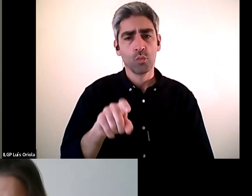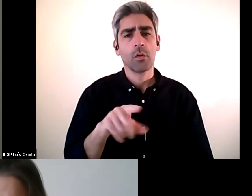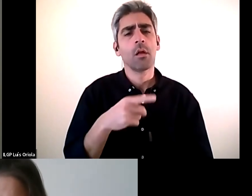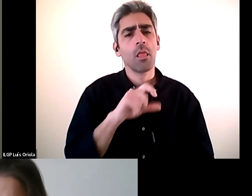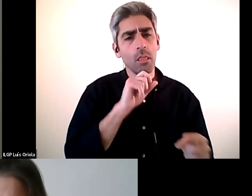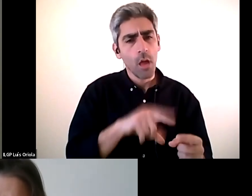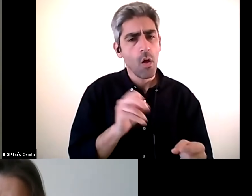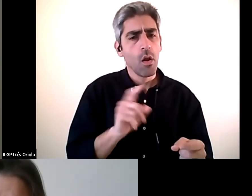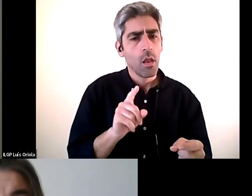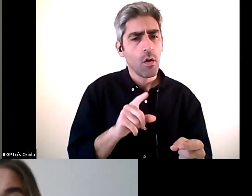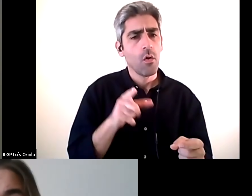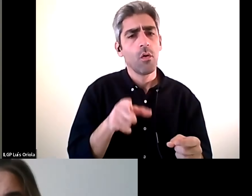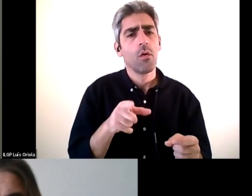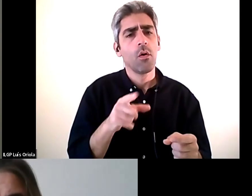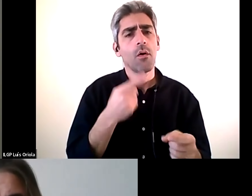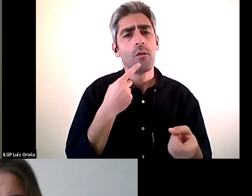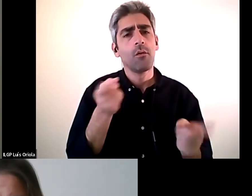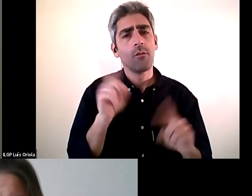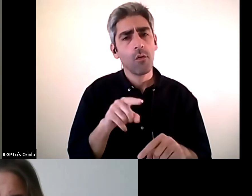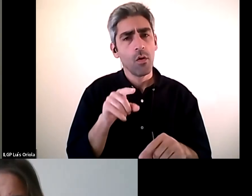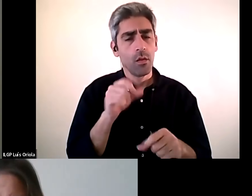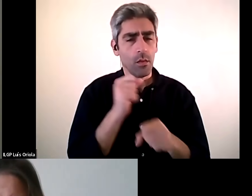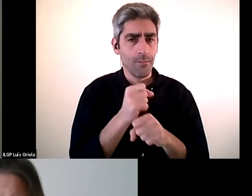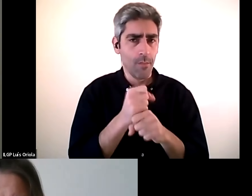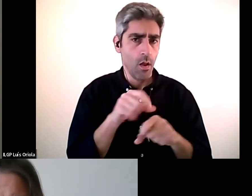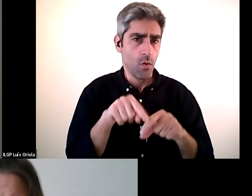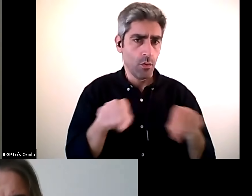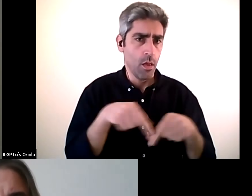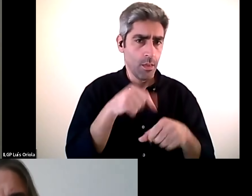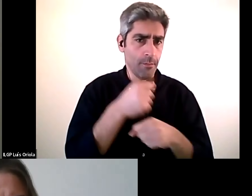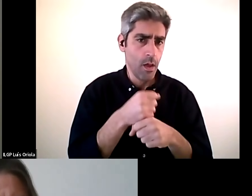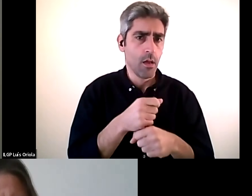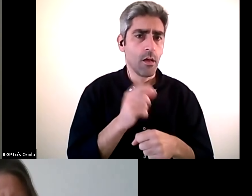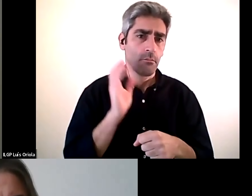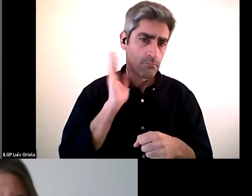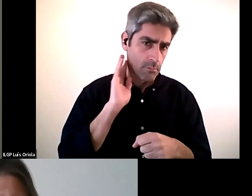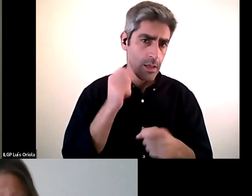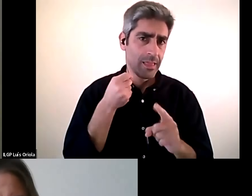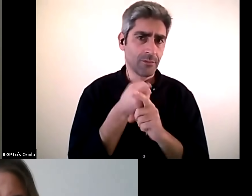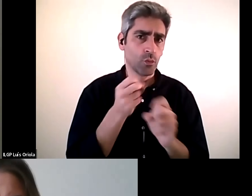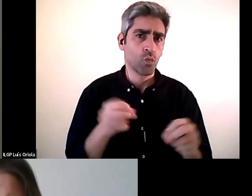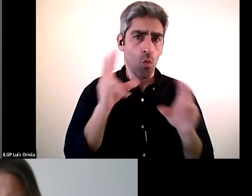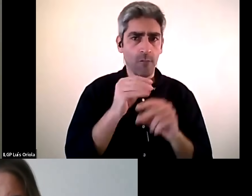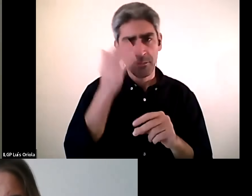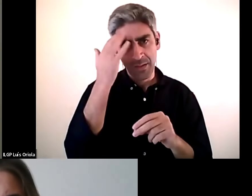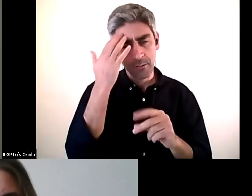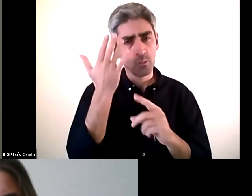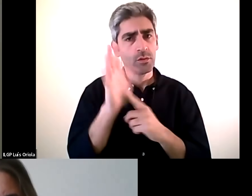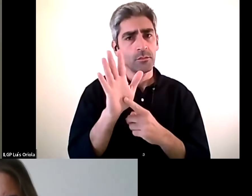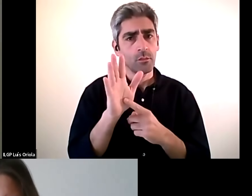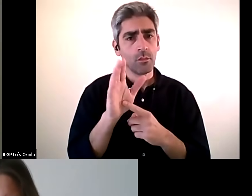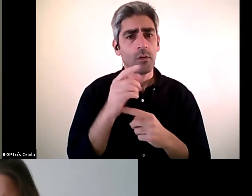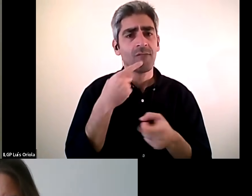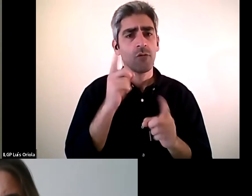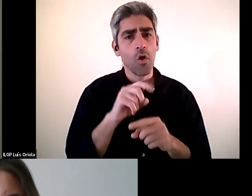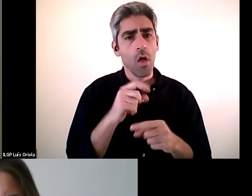possível... O regresso ao local de trabalho implica novos desafios a nível mental, nomeadamente o voltar